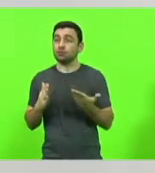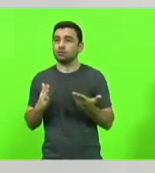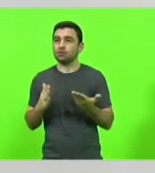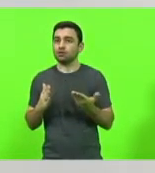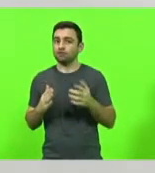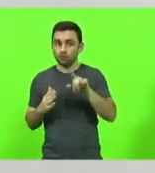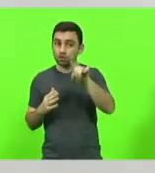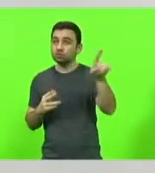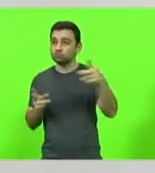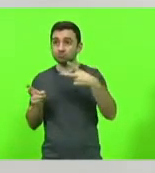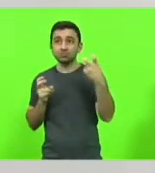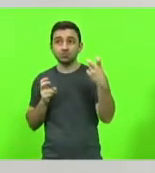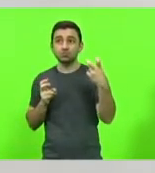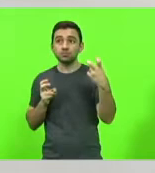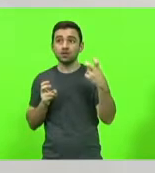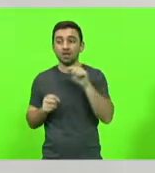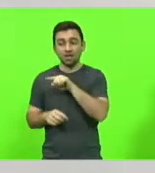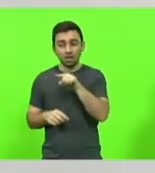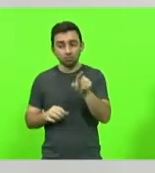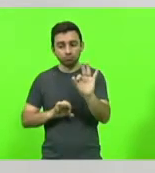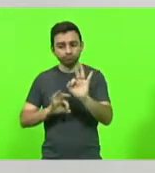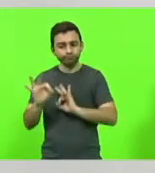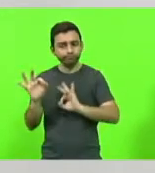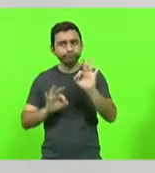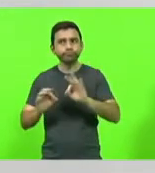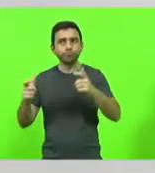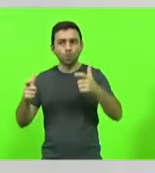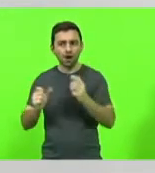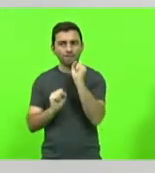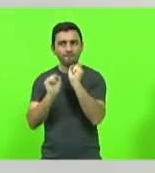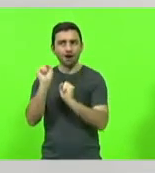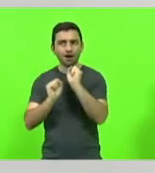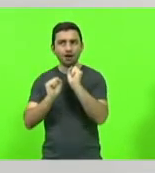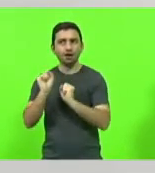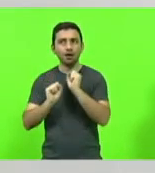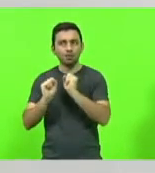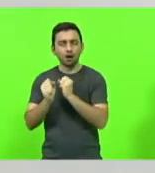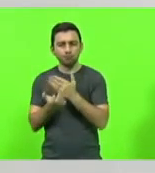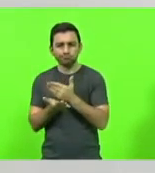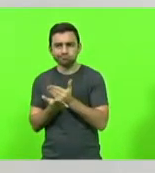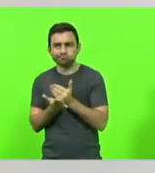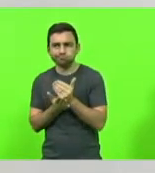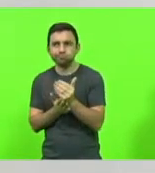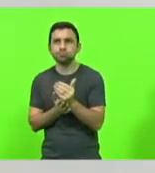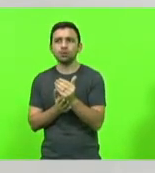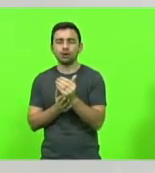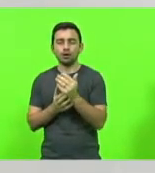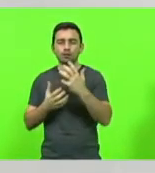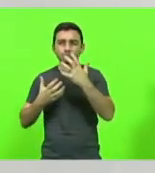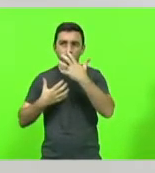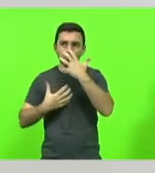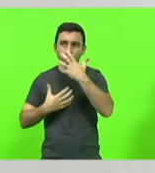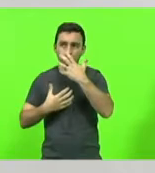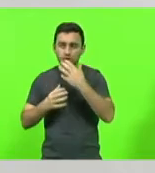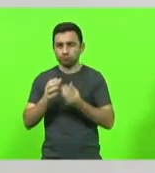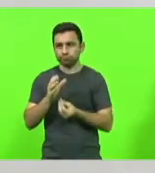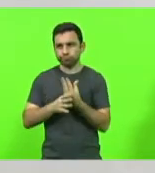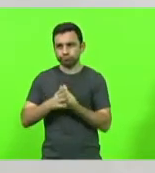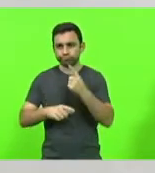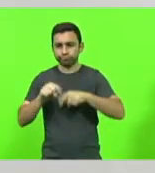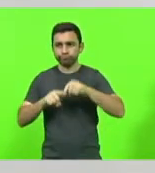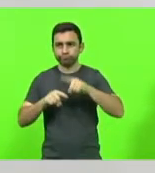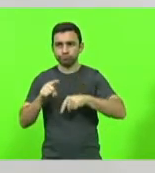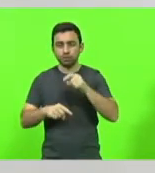VEG remodelou suas unidades fabris para colocar em produção respiradores pulmonares e suprir a